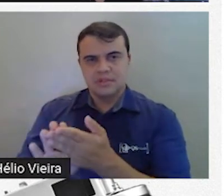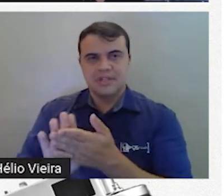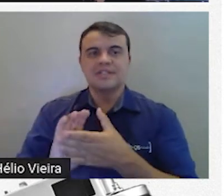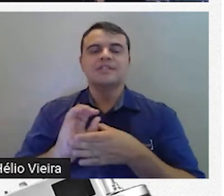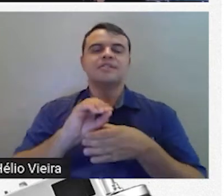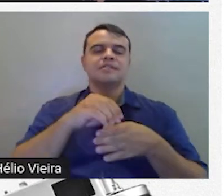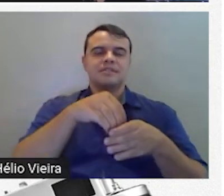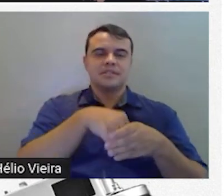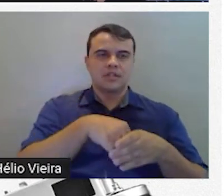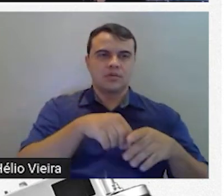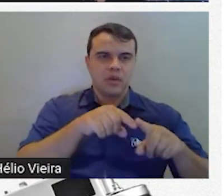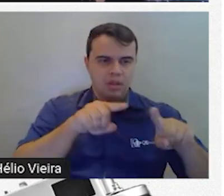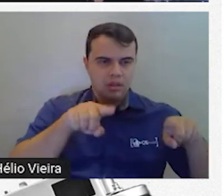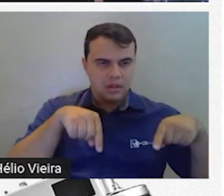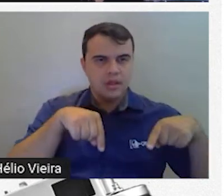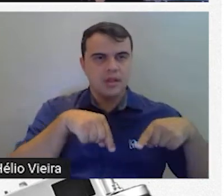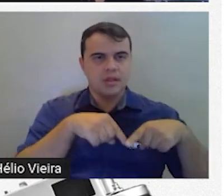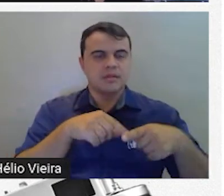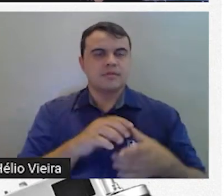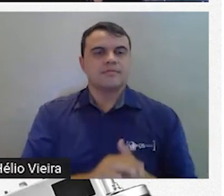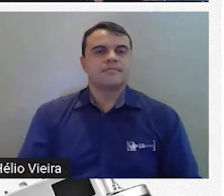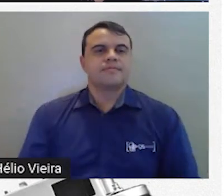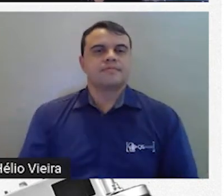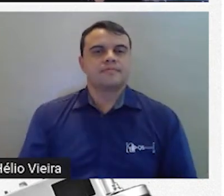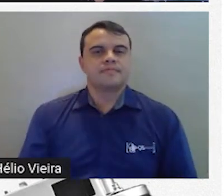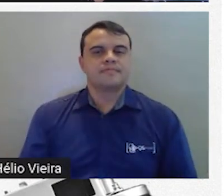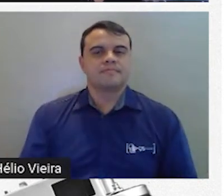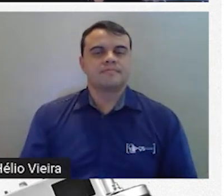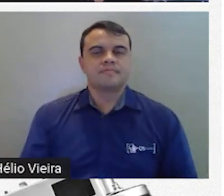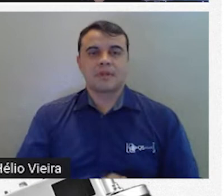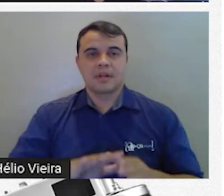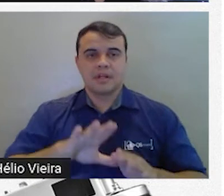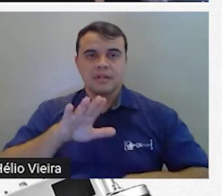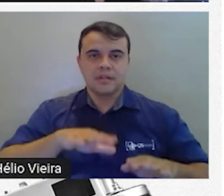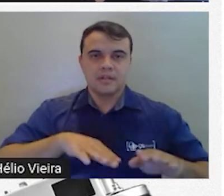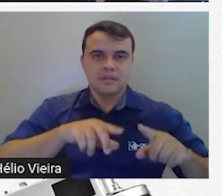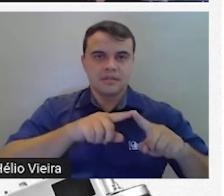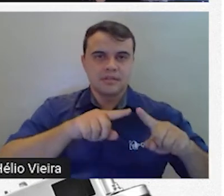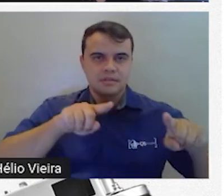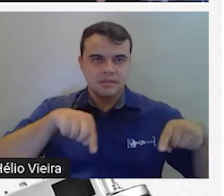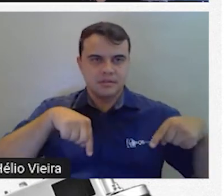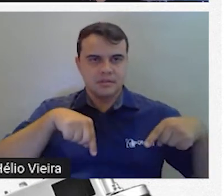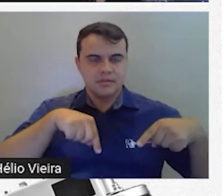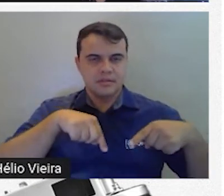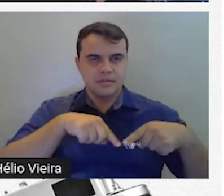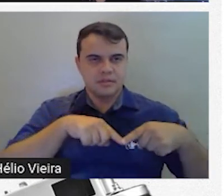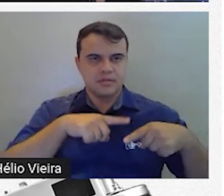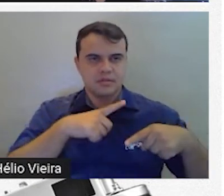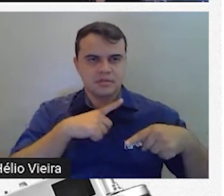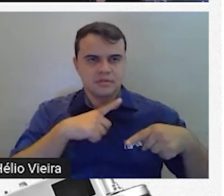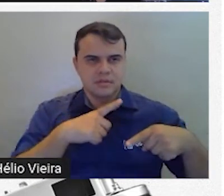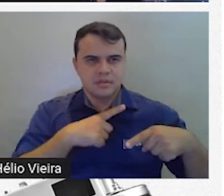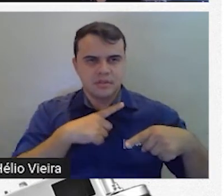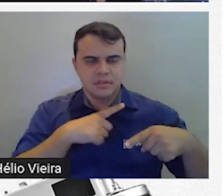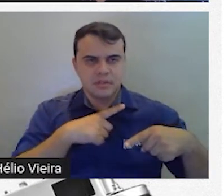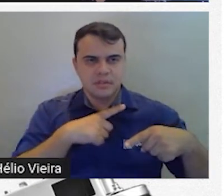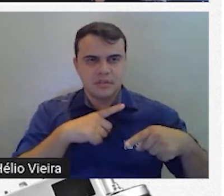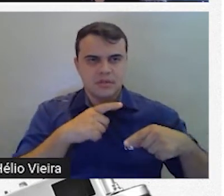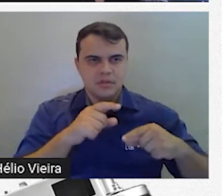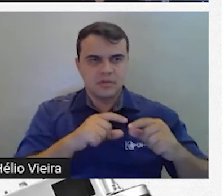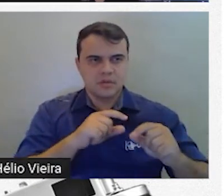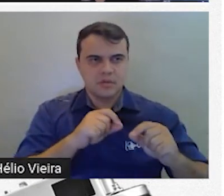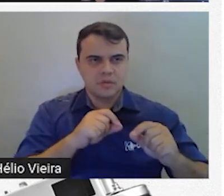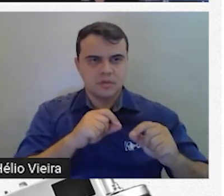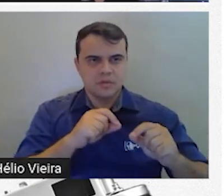escola. Muitas vezes, a sala de aula, ela tem um pouco, a gente